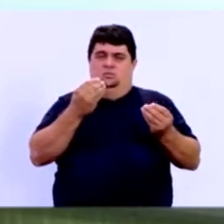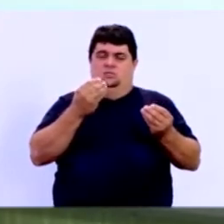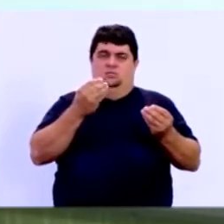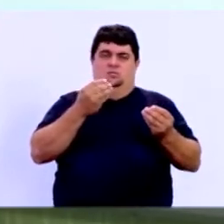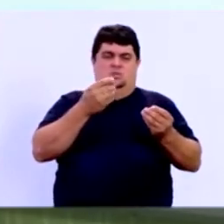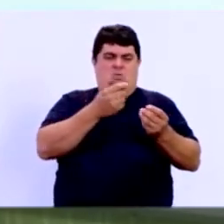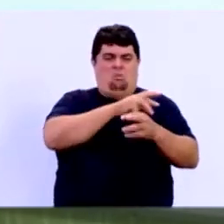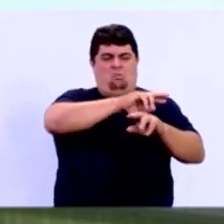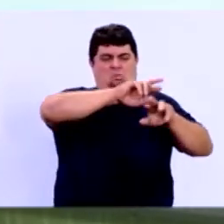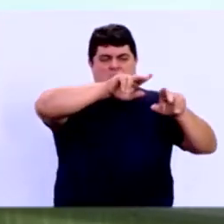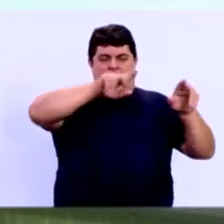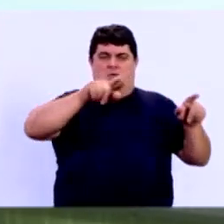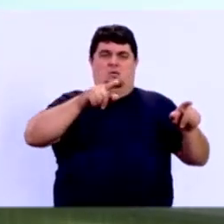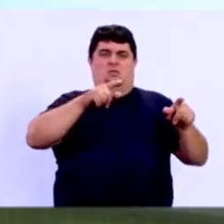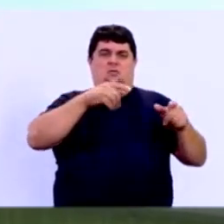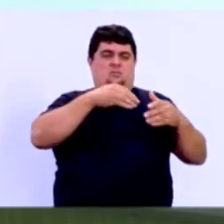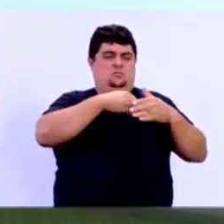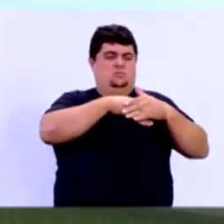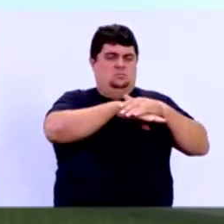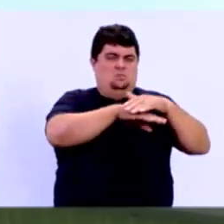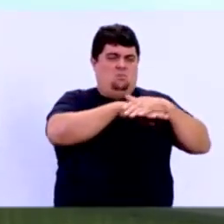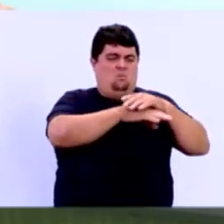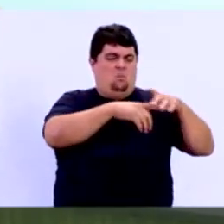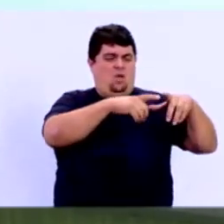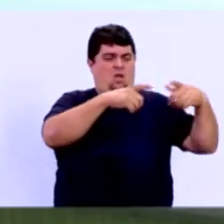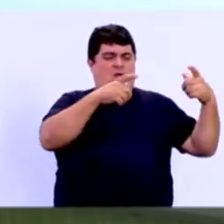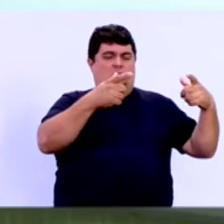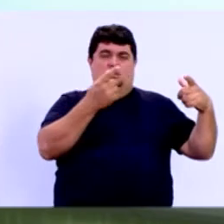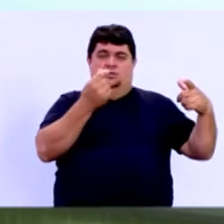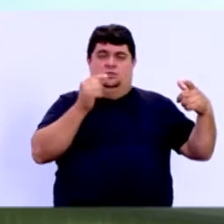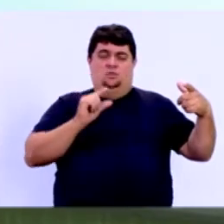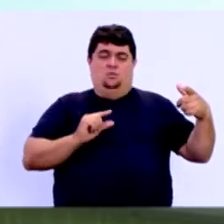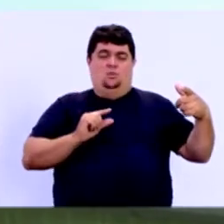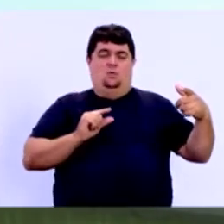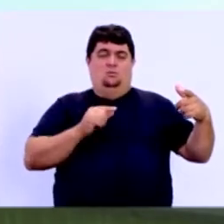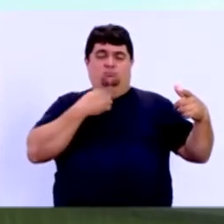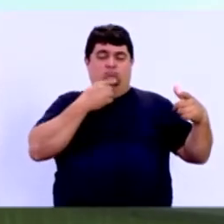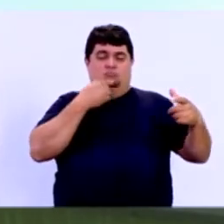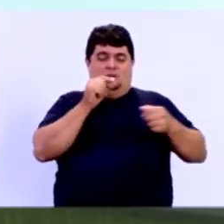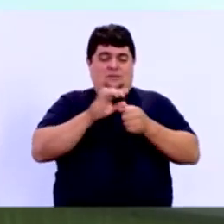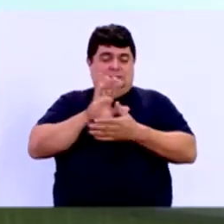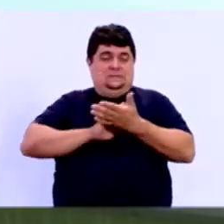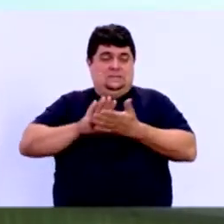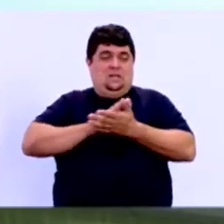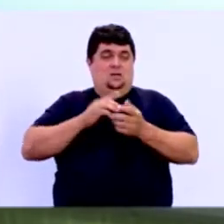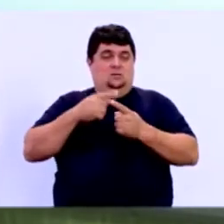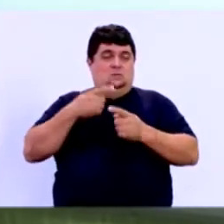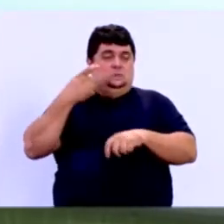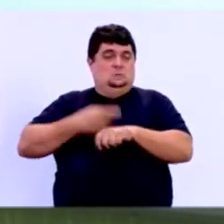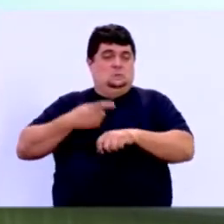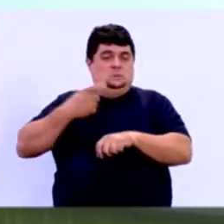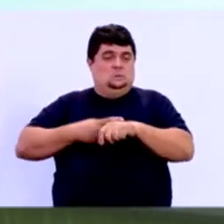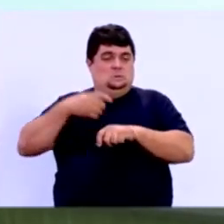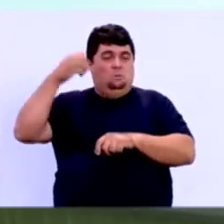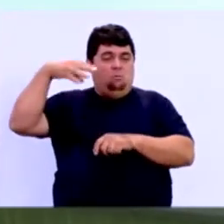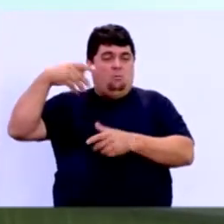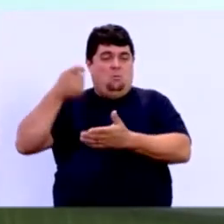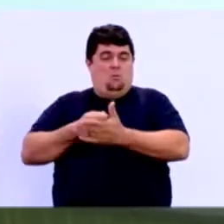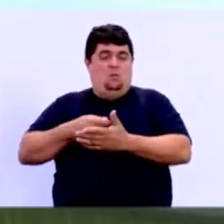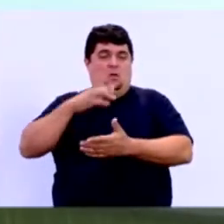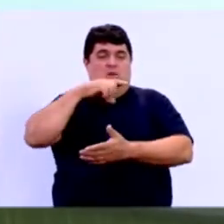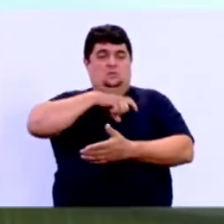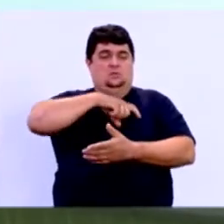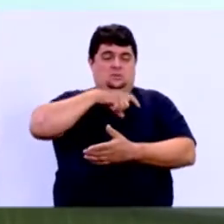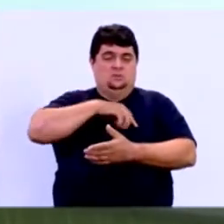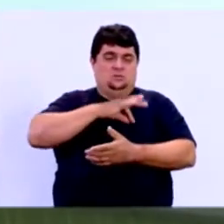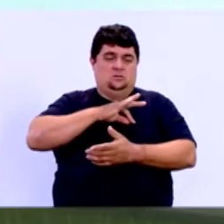muita matéria-prima e aí, consequentemente, você fica com pouco dinheiro para poder fazer investimentos, para poder pagar luz, para poder pagar água, para poder